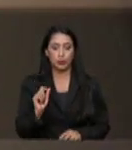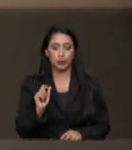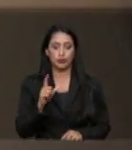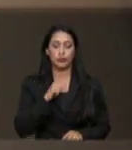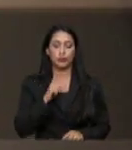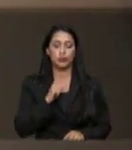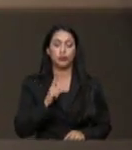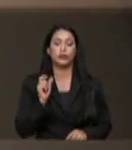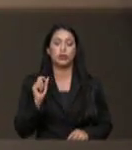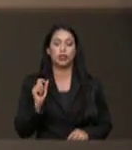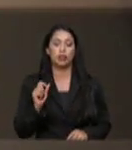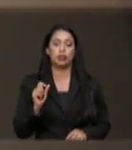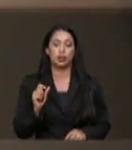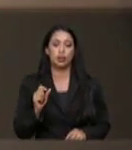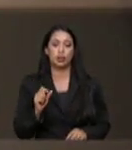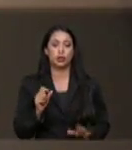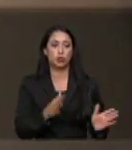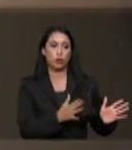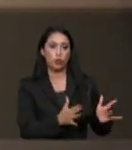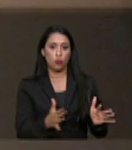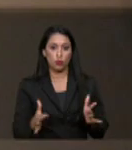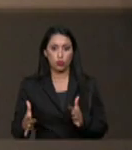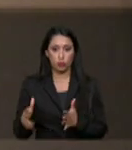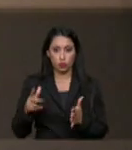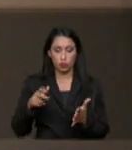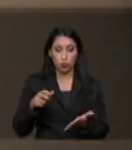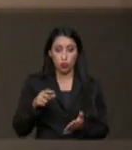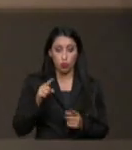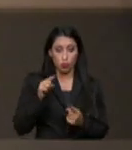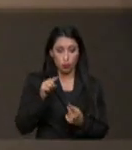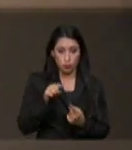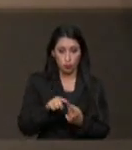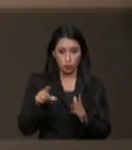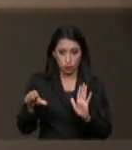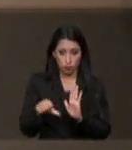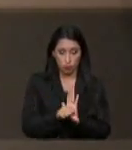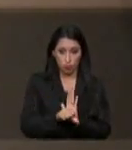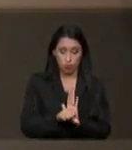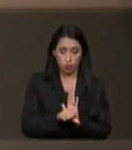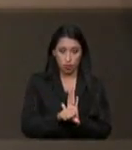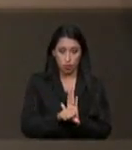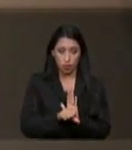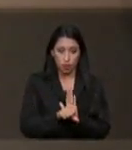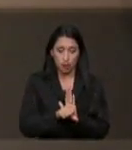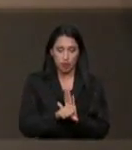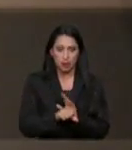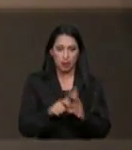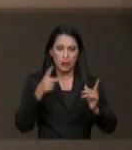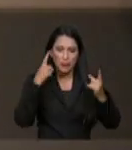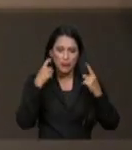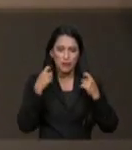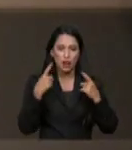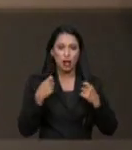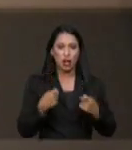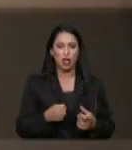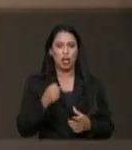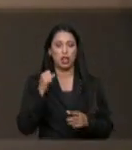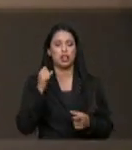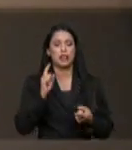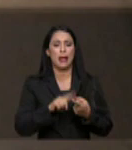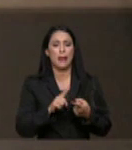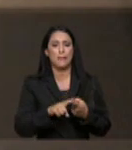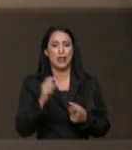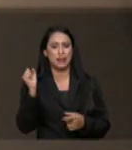para os delitos de coação no curso do processo o motivo do crime e a violência grave ameaça